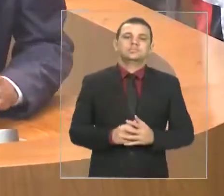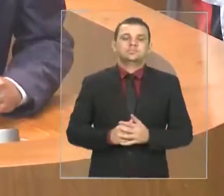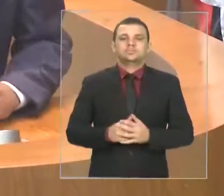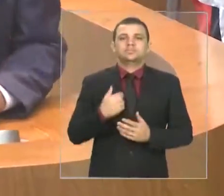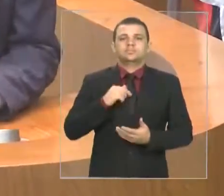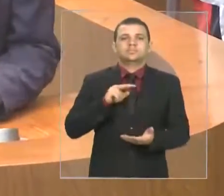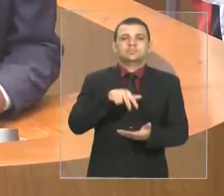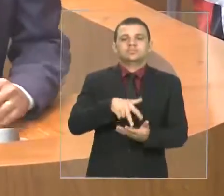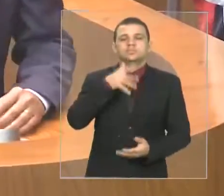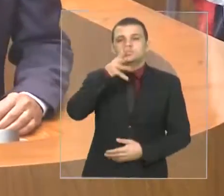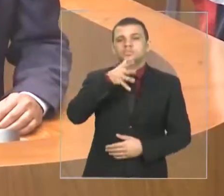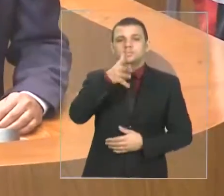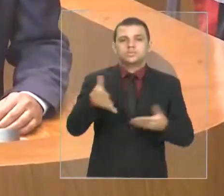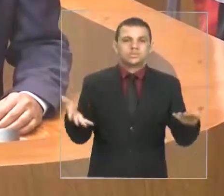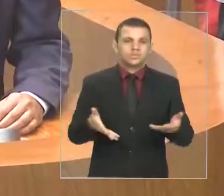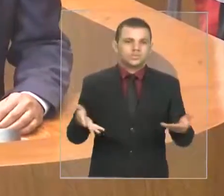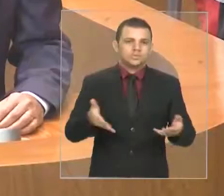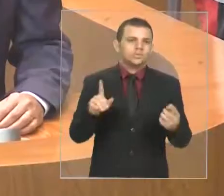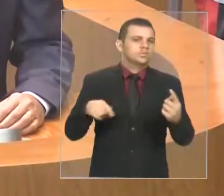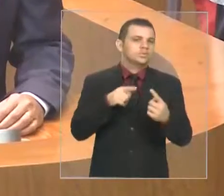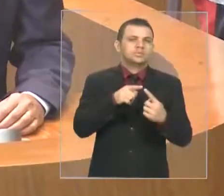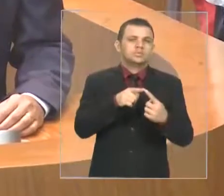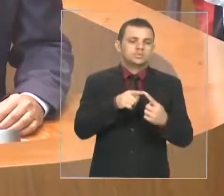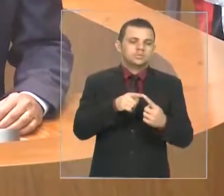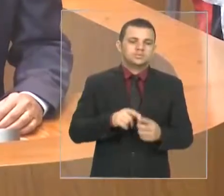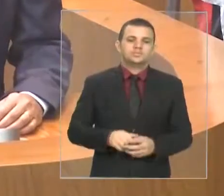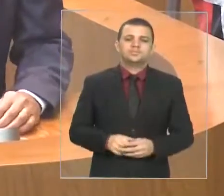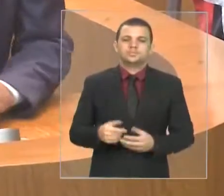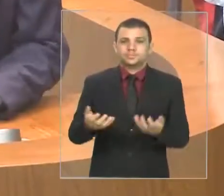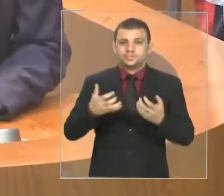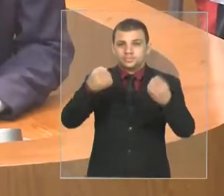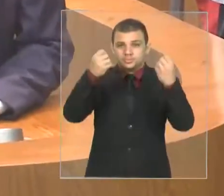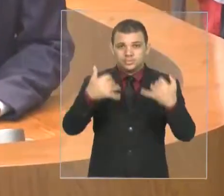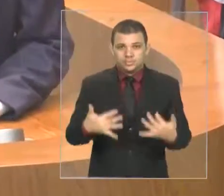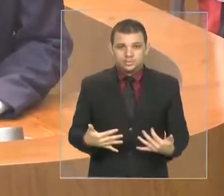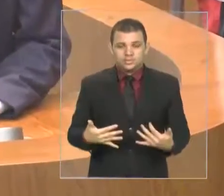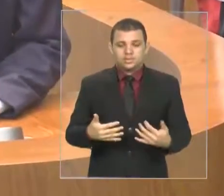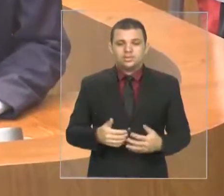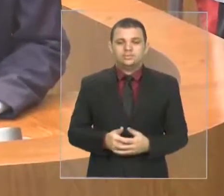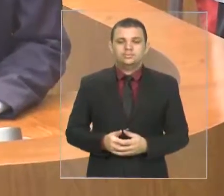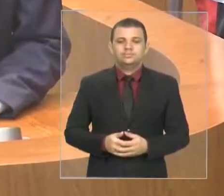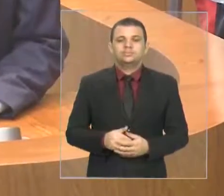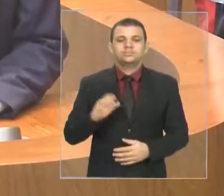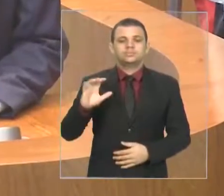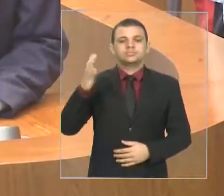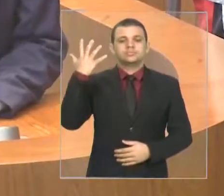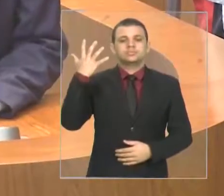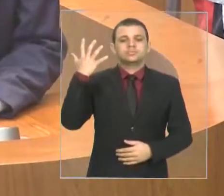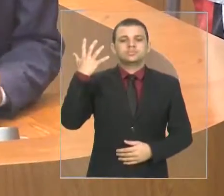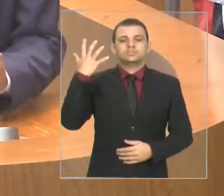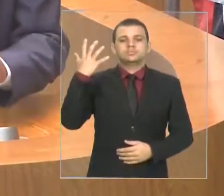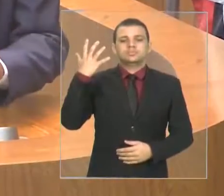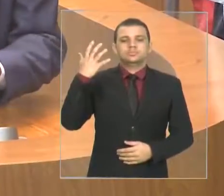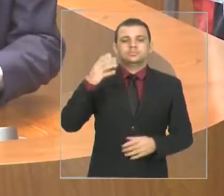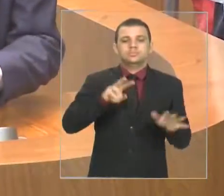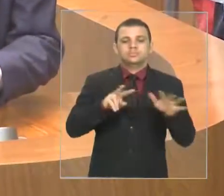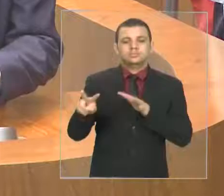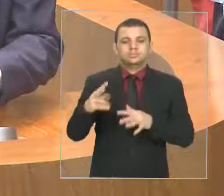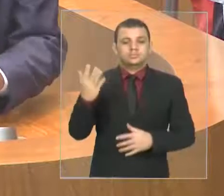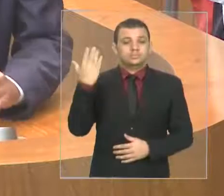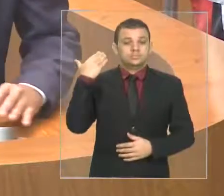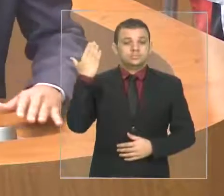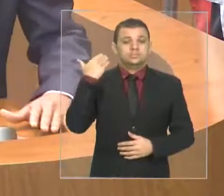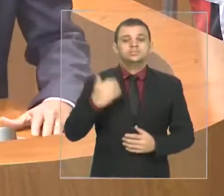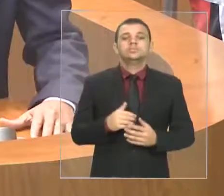à tribuna é para tratar de um fato ocorrido na semana